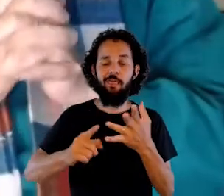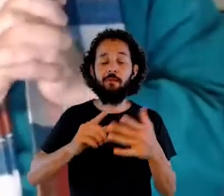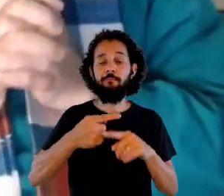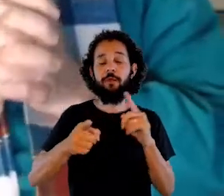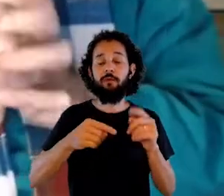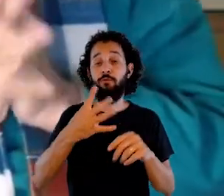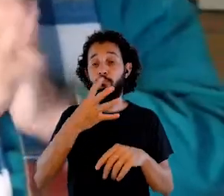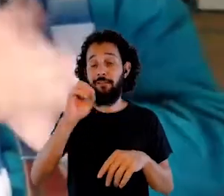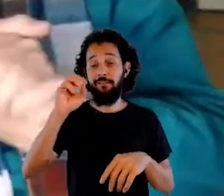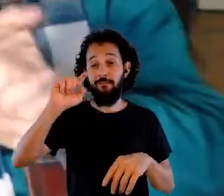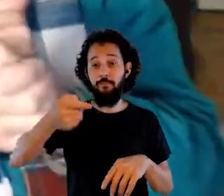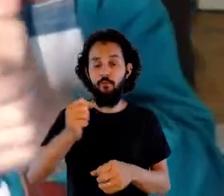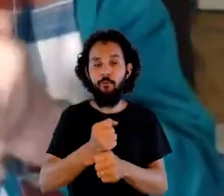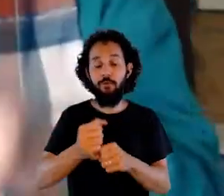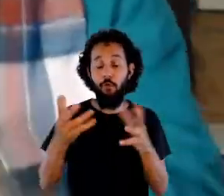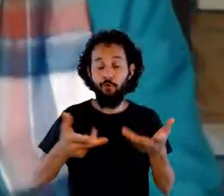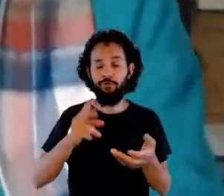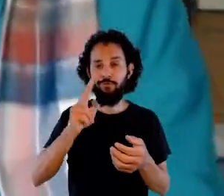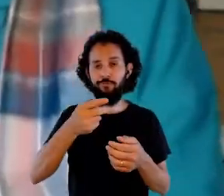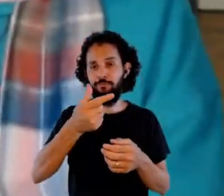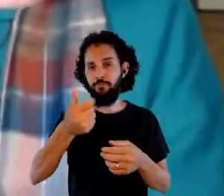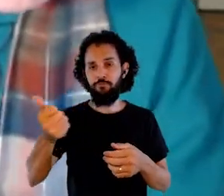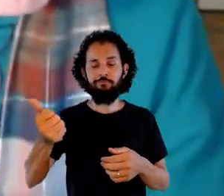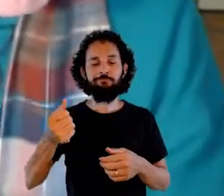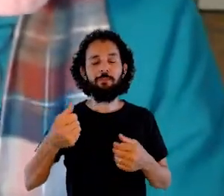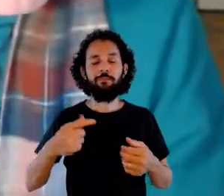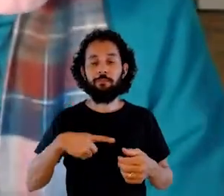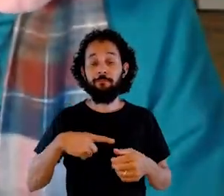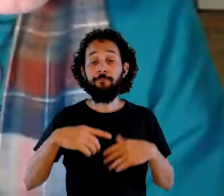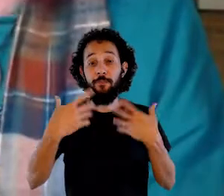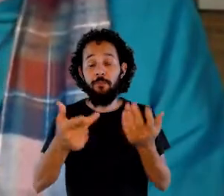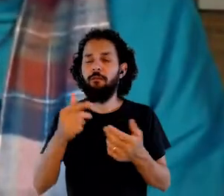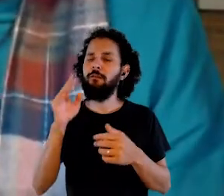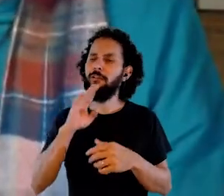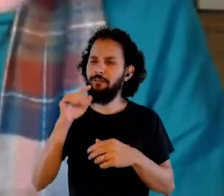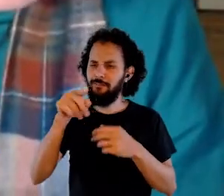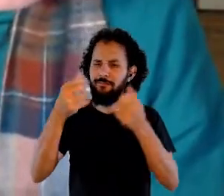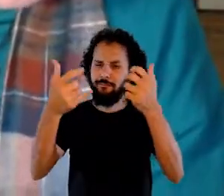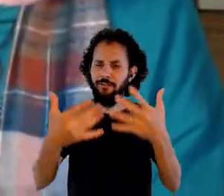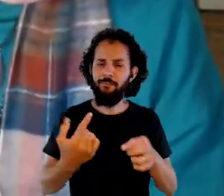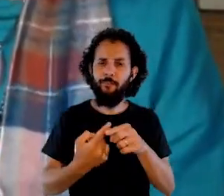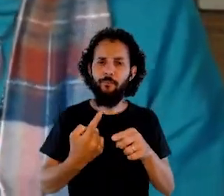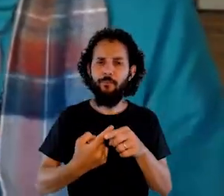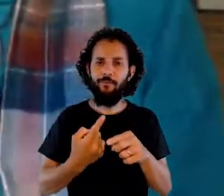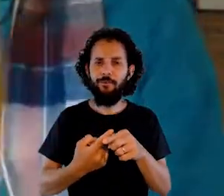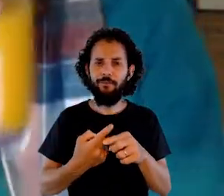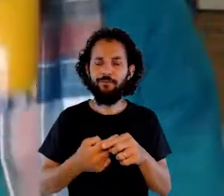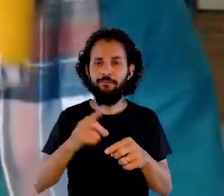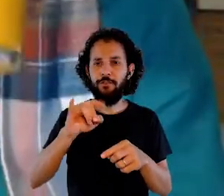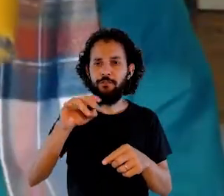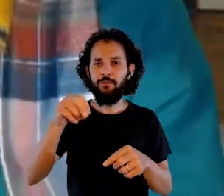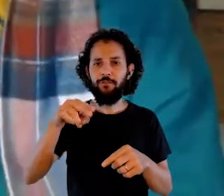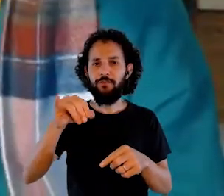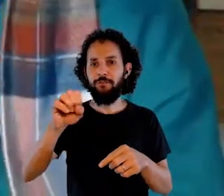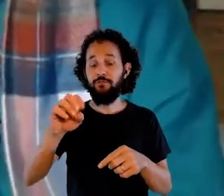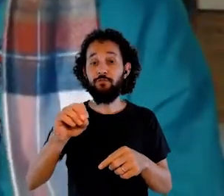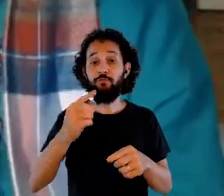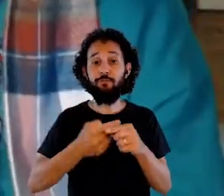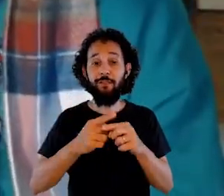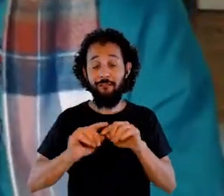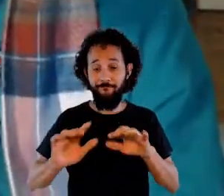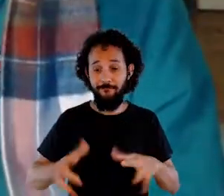2021. Bacana você estar falando isso, e legal você ter trazido Dionísio, porque as festas dionisíacas, né,